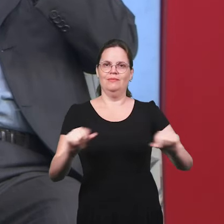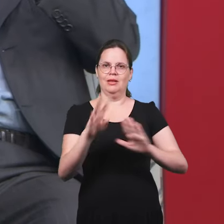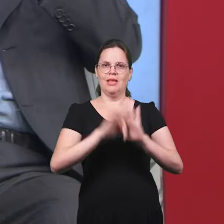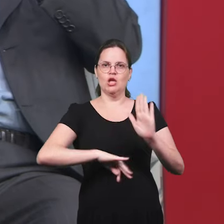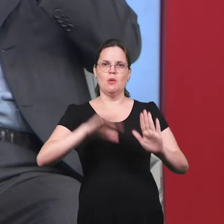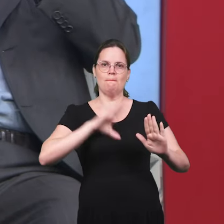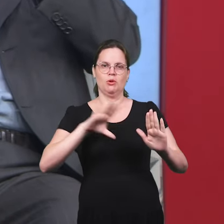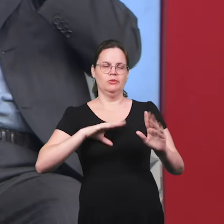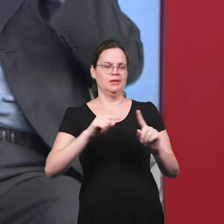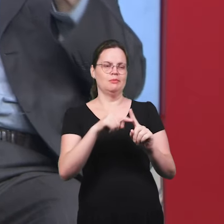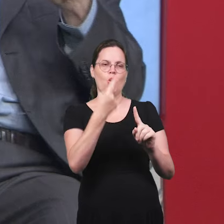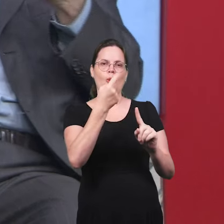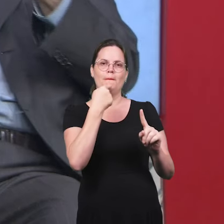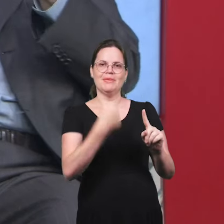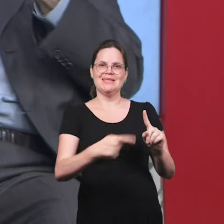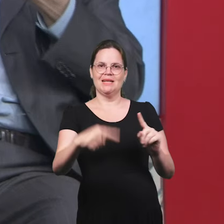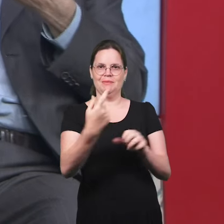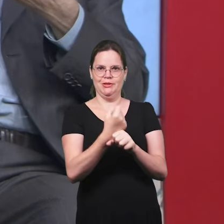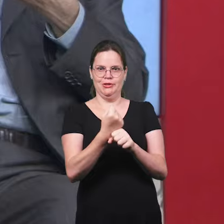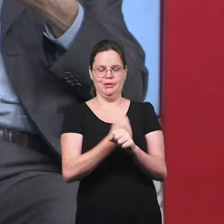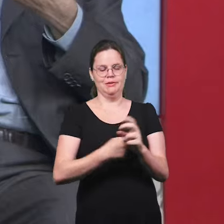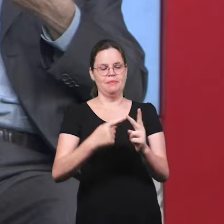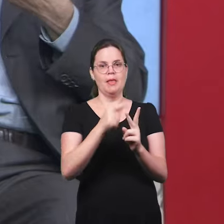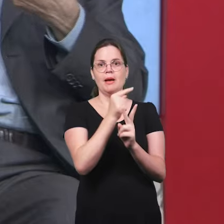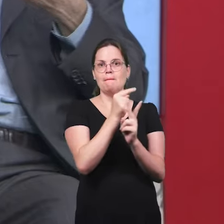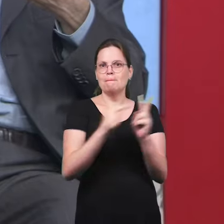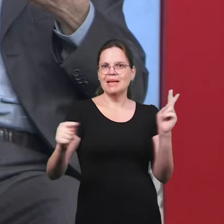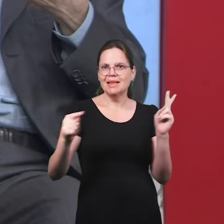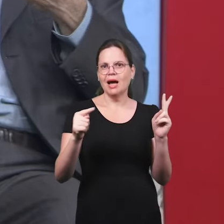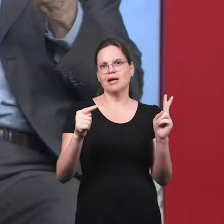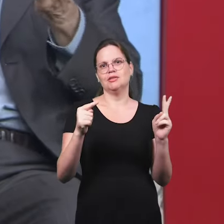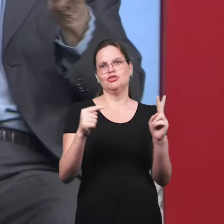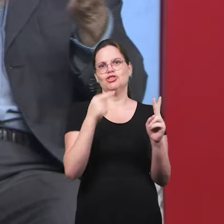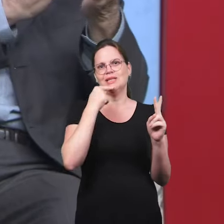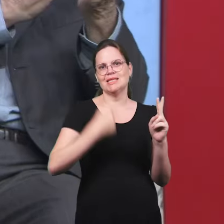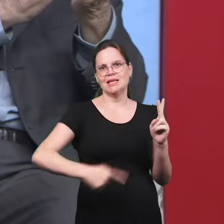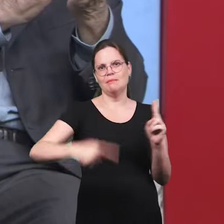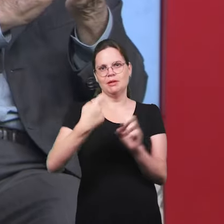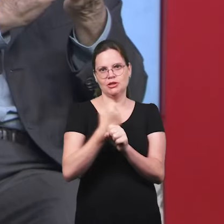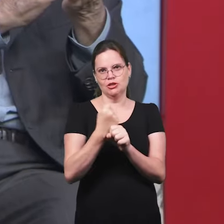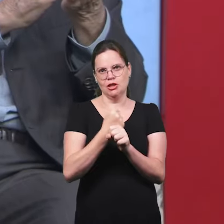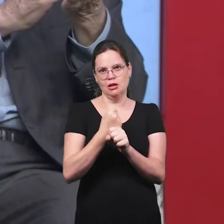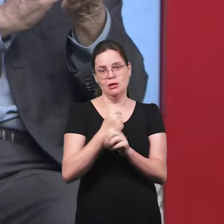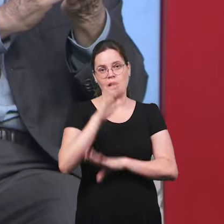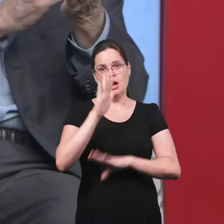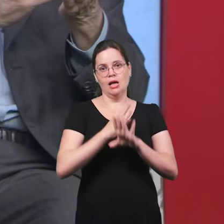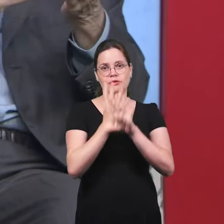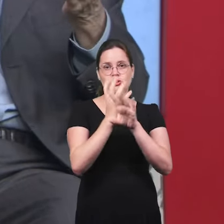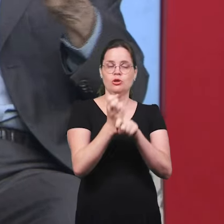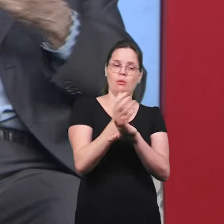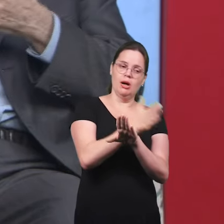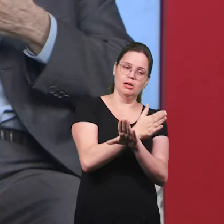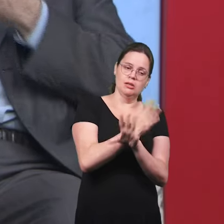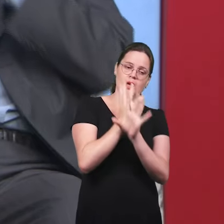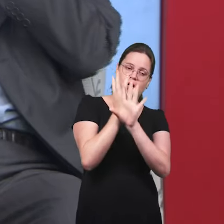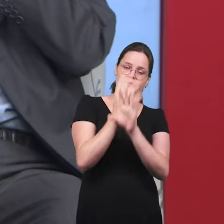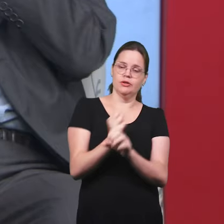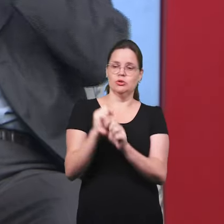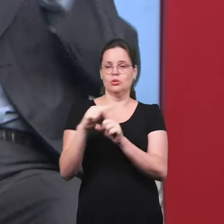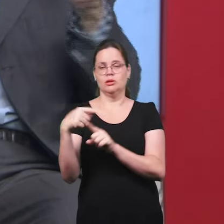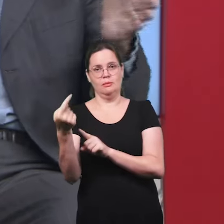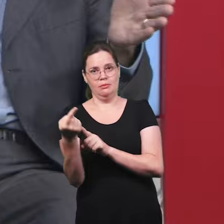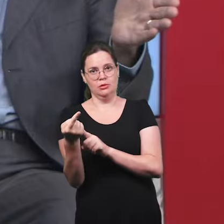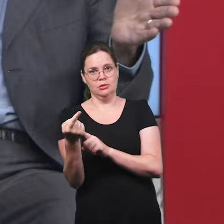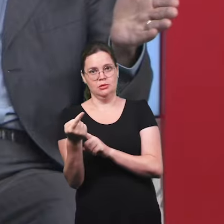da semana de anos. A metade da semana de anos é contado às vezes antes, às vezes